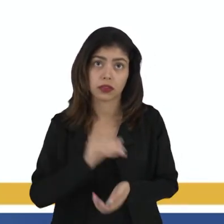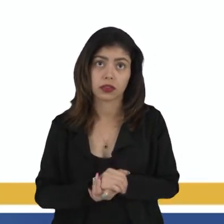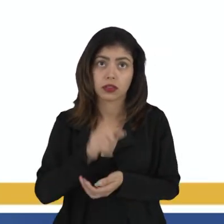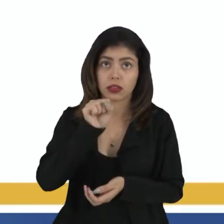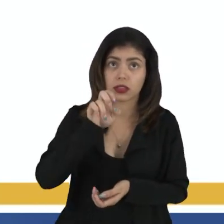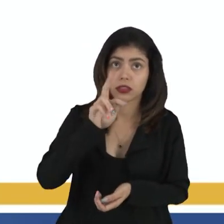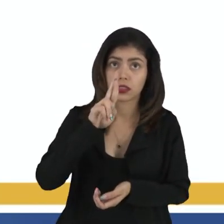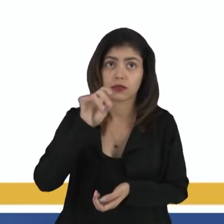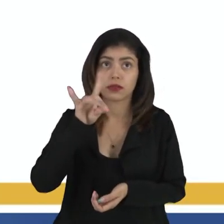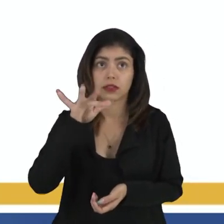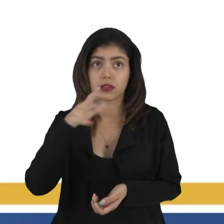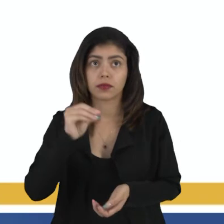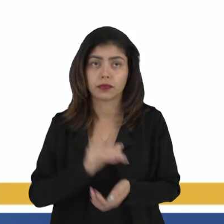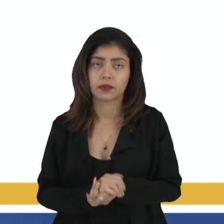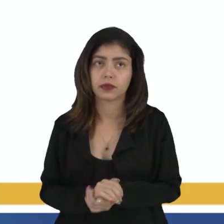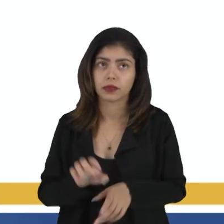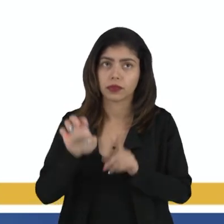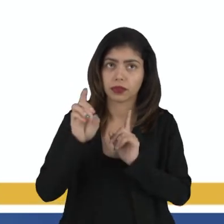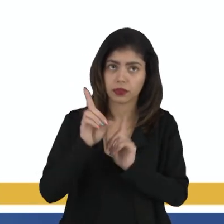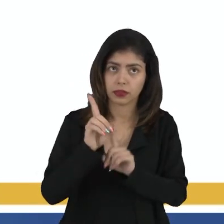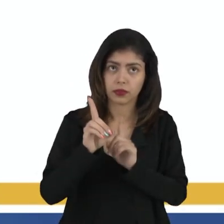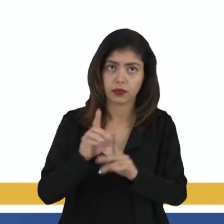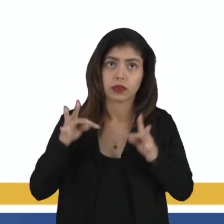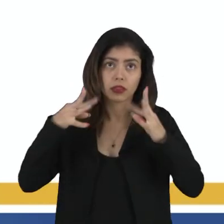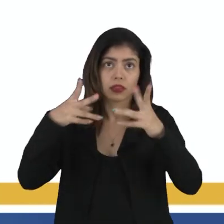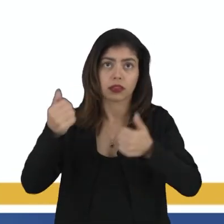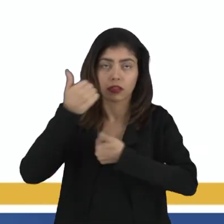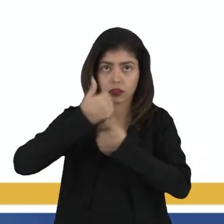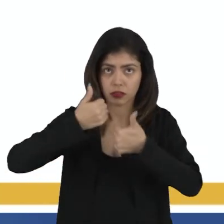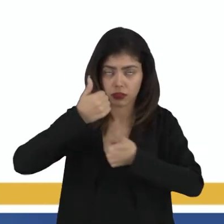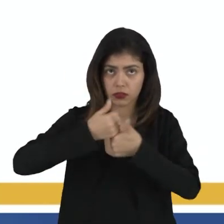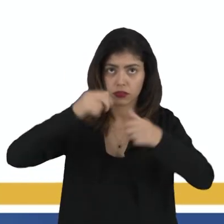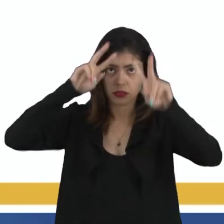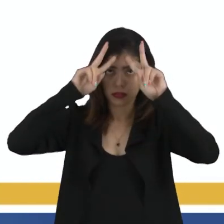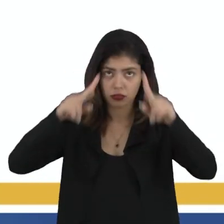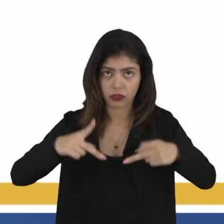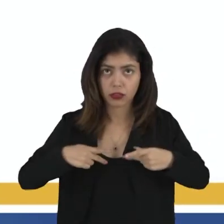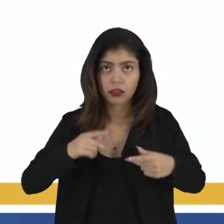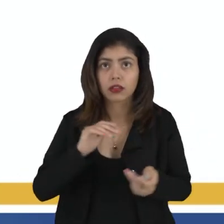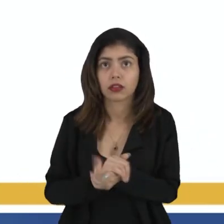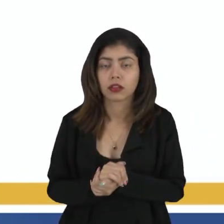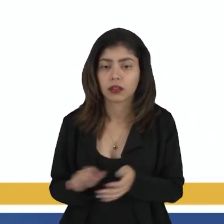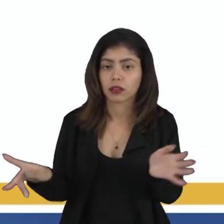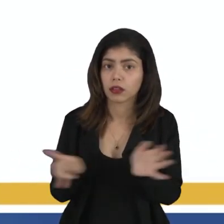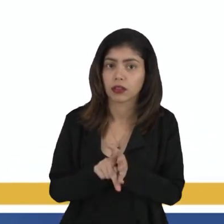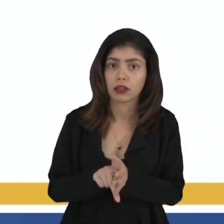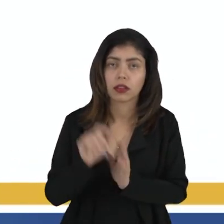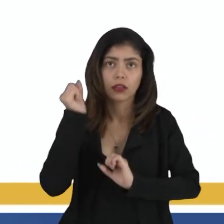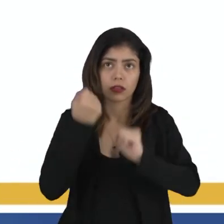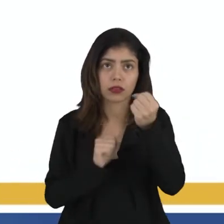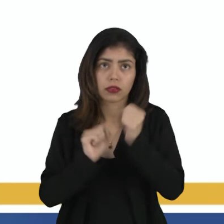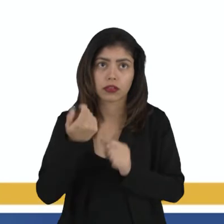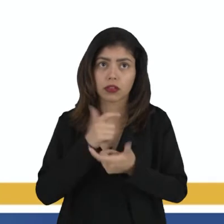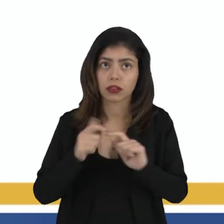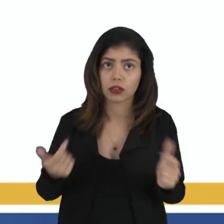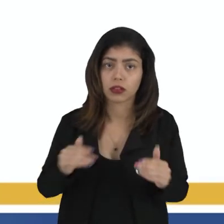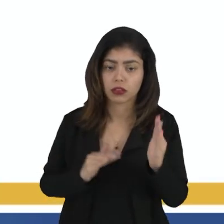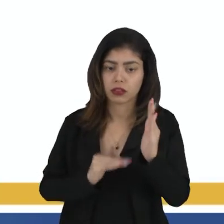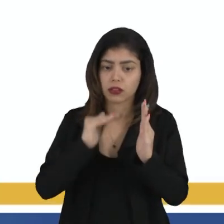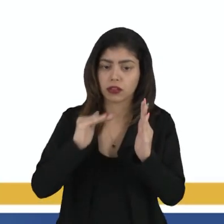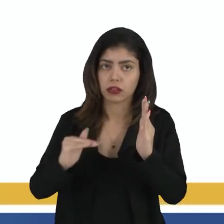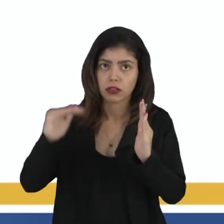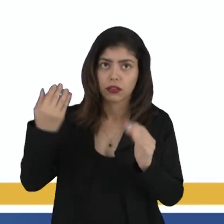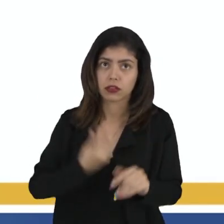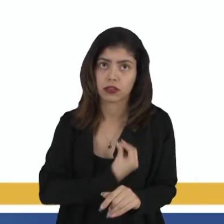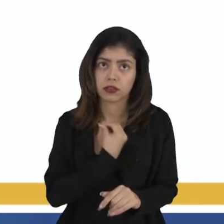da servidão. E alternativa D: a total substituição do homem pela máquina e o aumento do